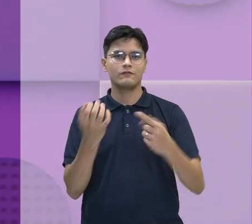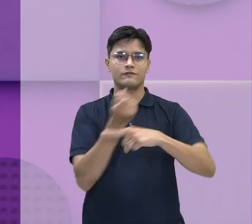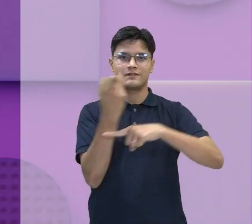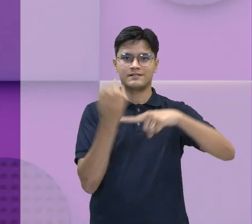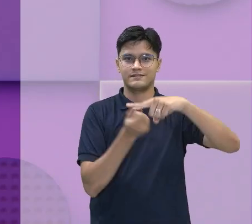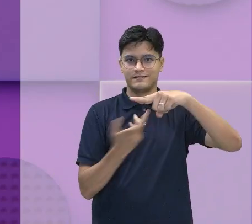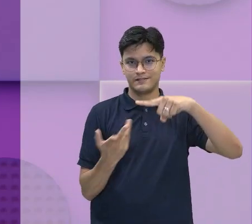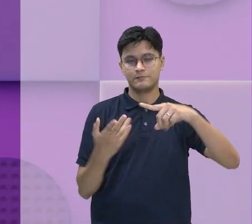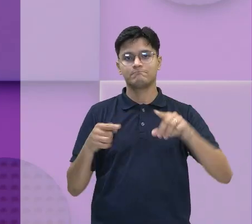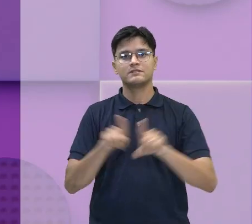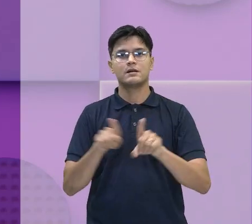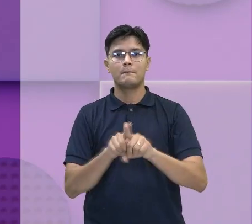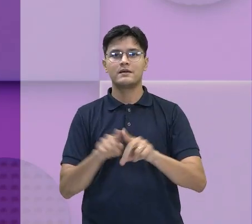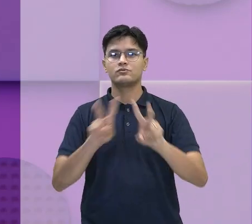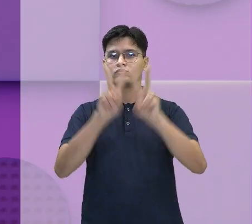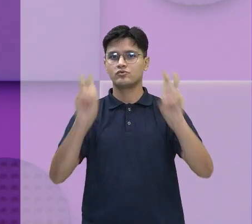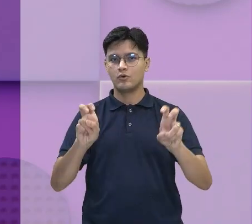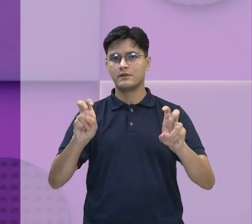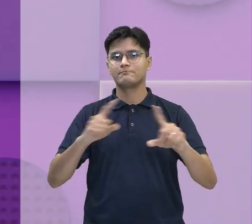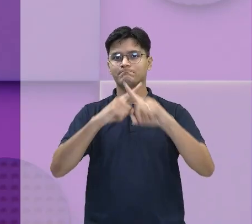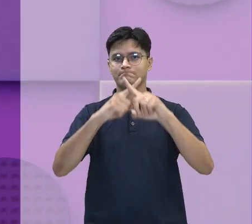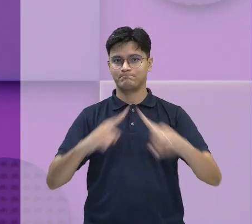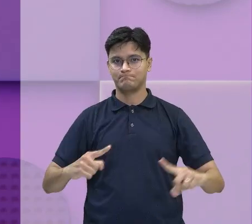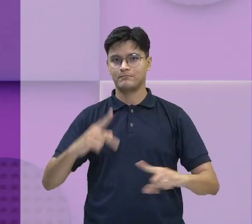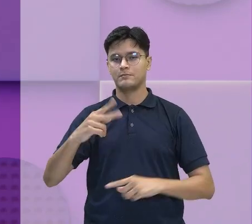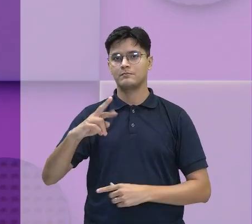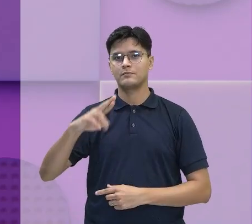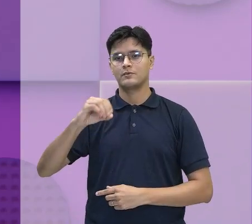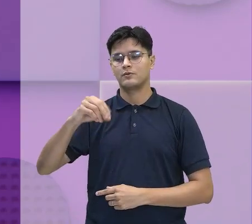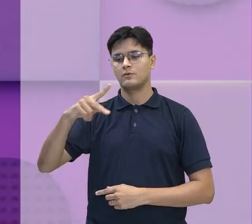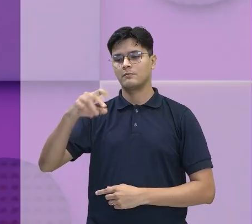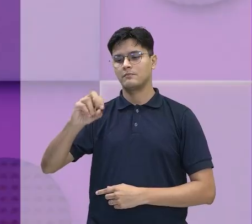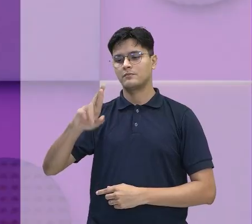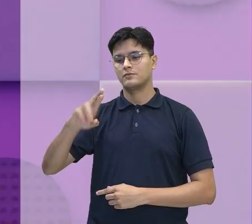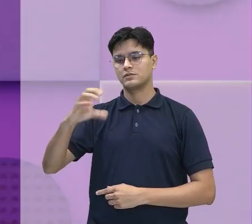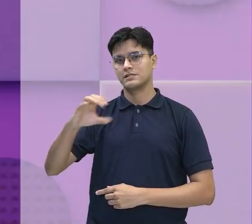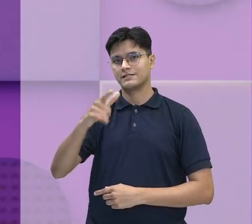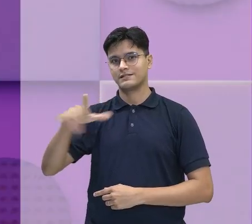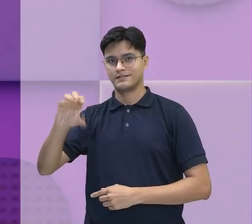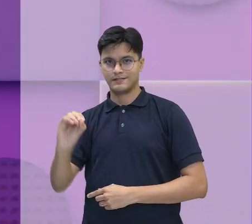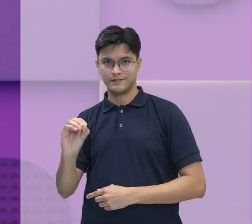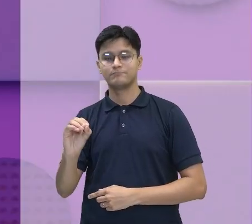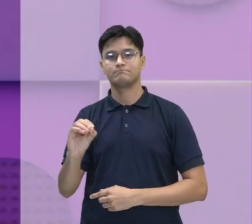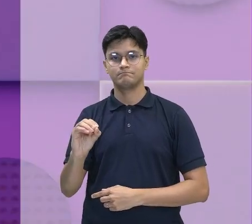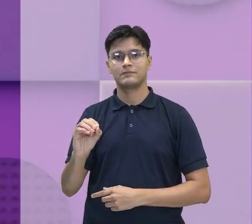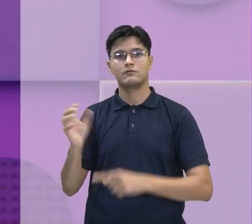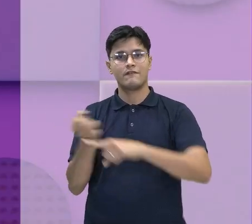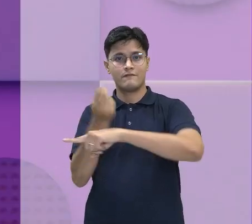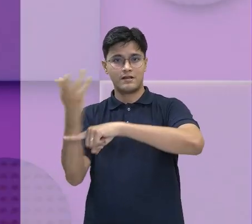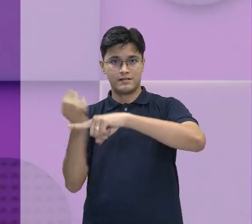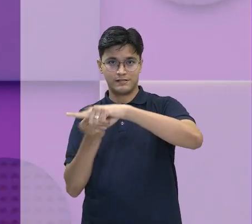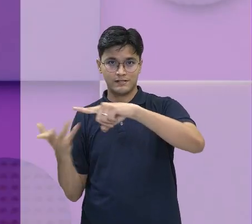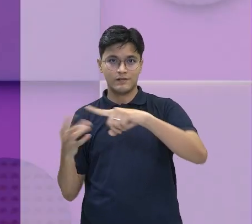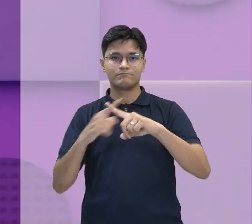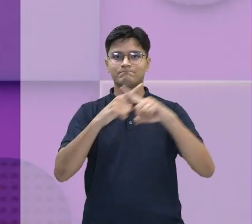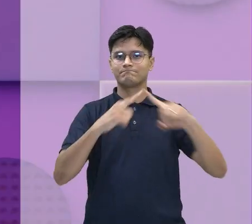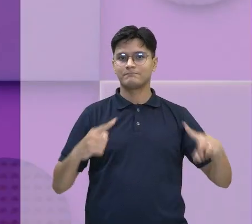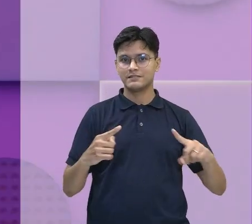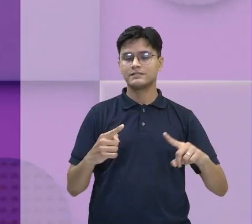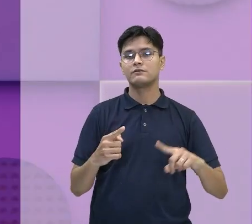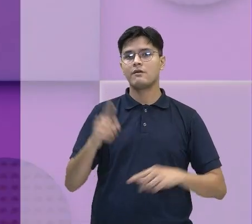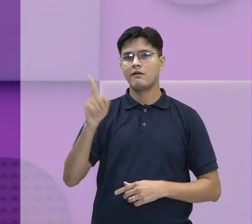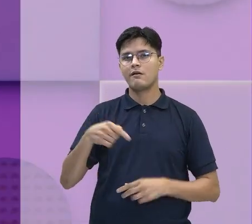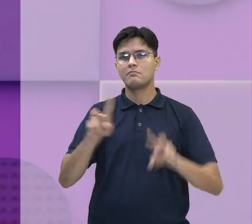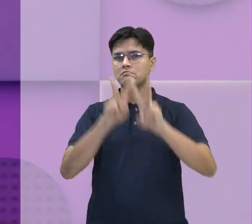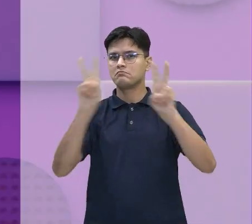sobre a proporção, tá? A proporção e a razão são temas que andam ali sempre juntos,